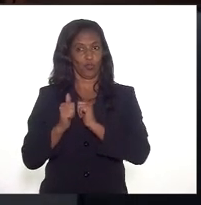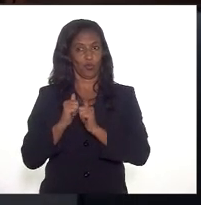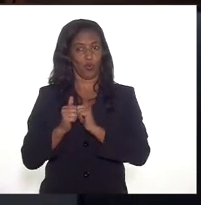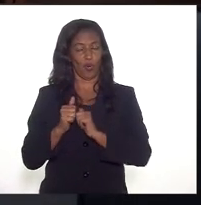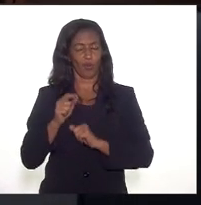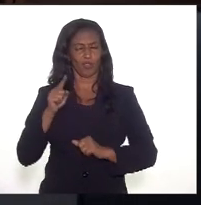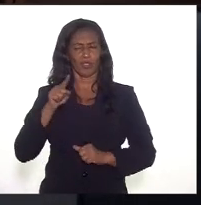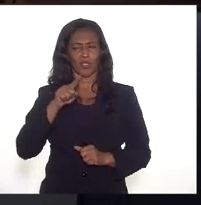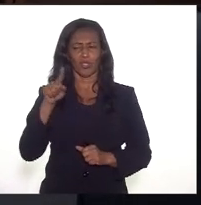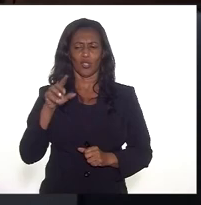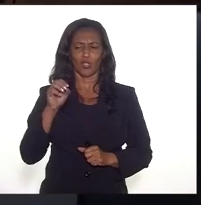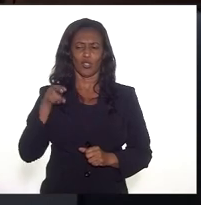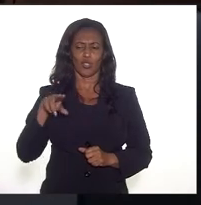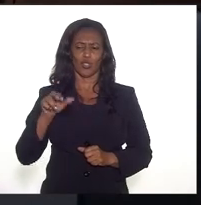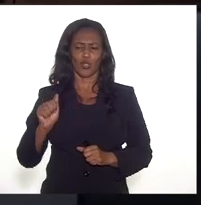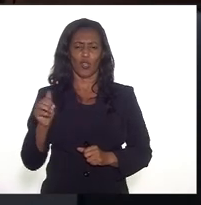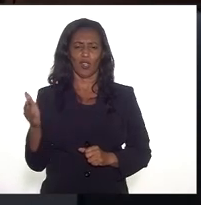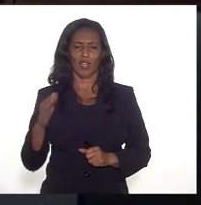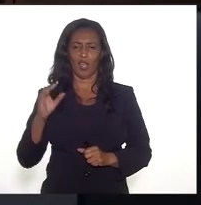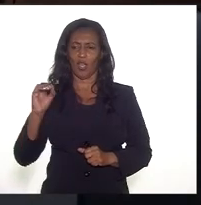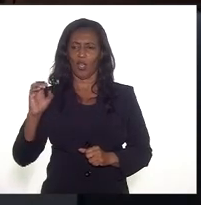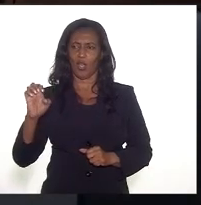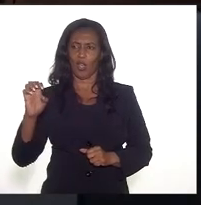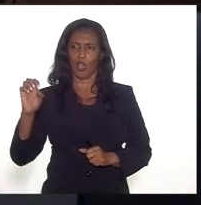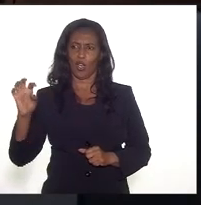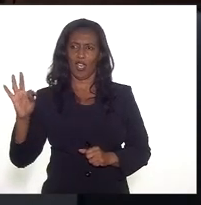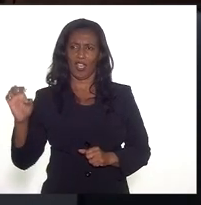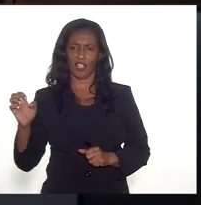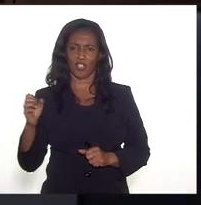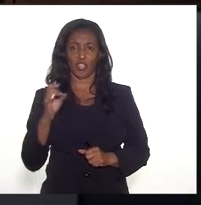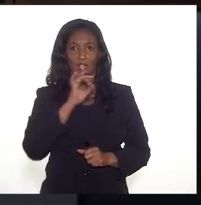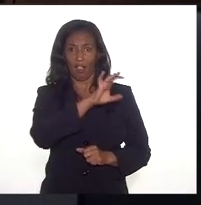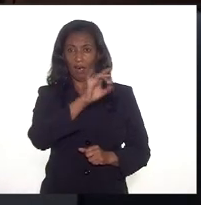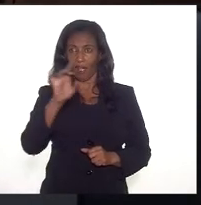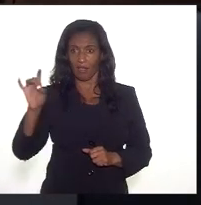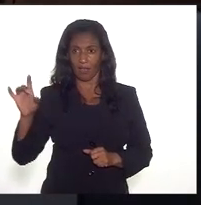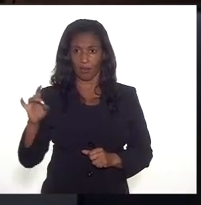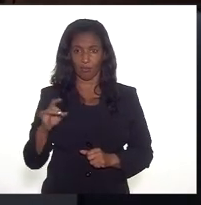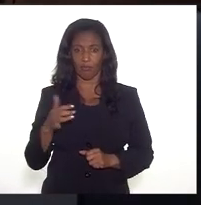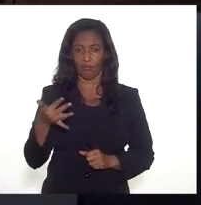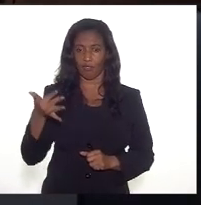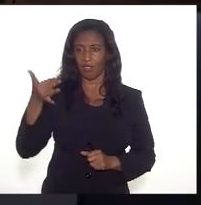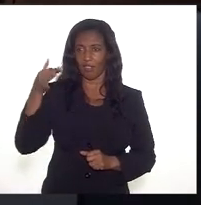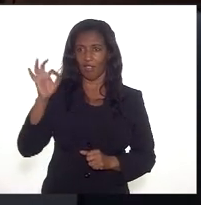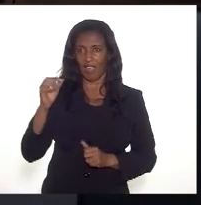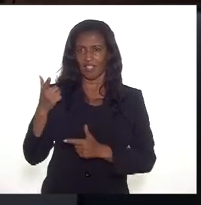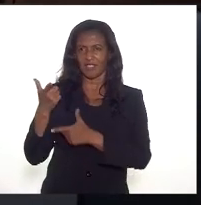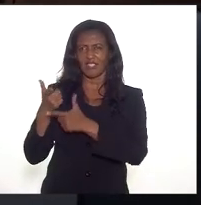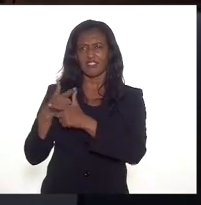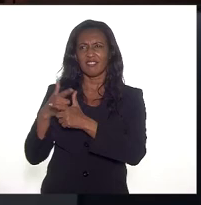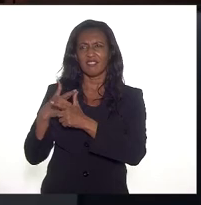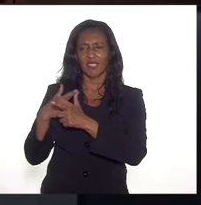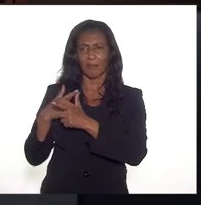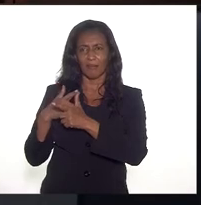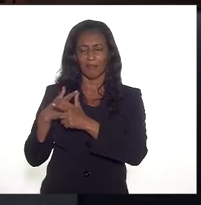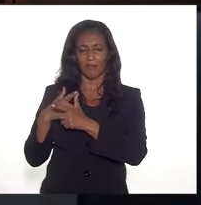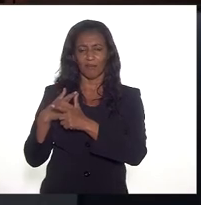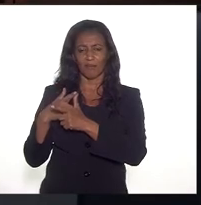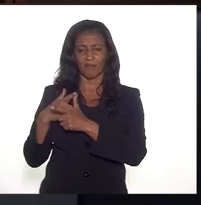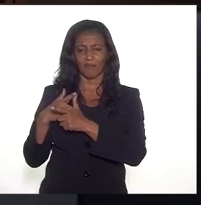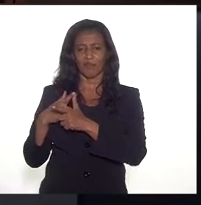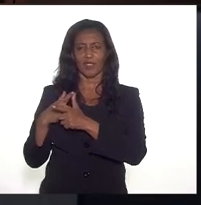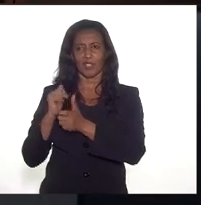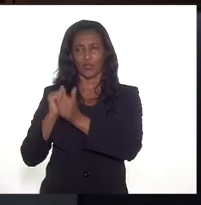Oeste. Temos 5 deputados, cada um vai doar 10 chuteiras. Eu